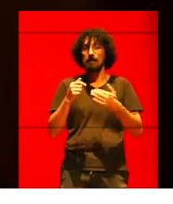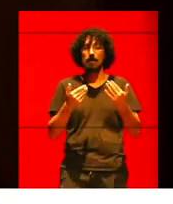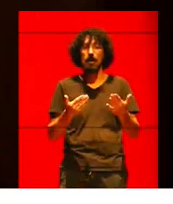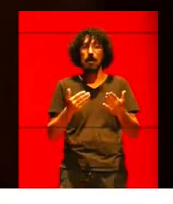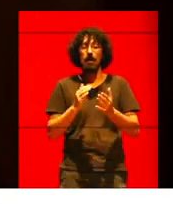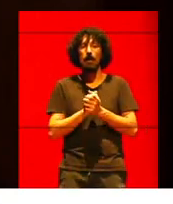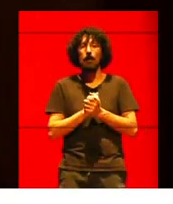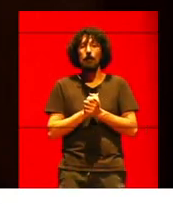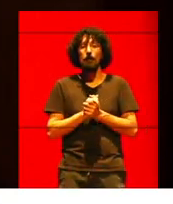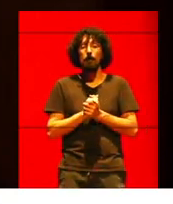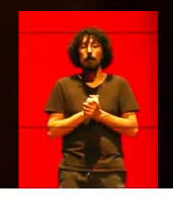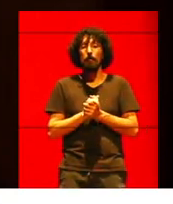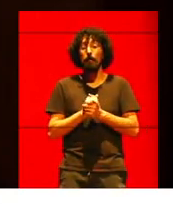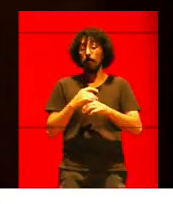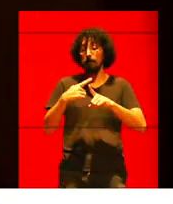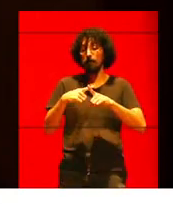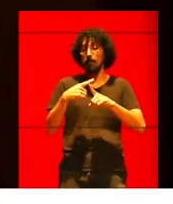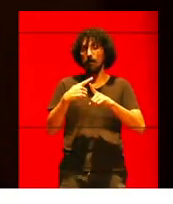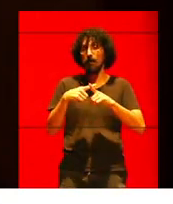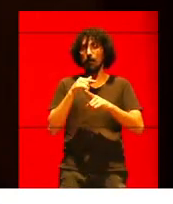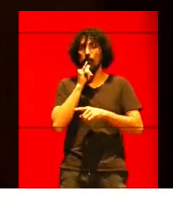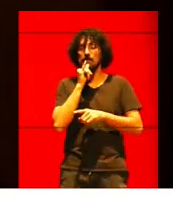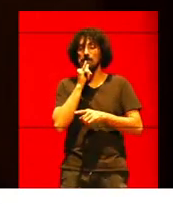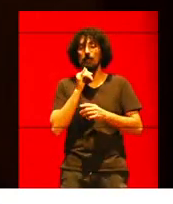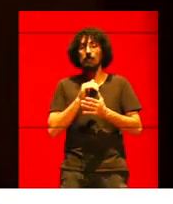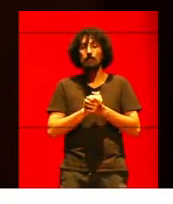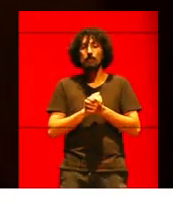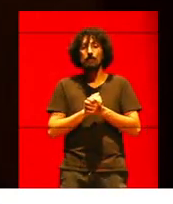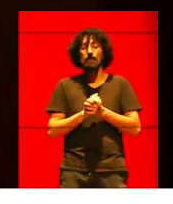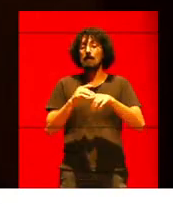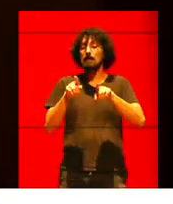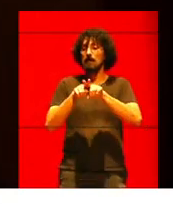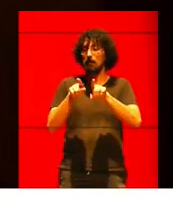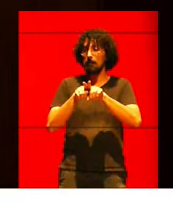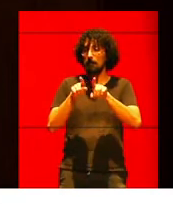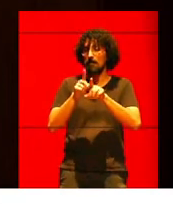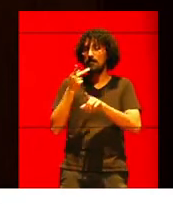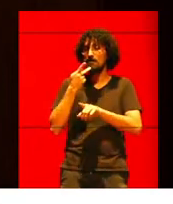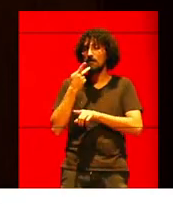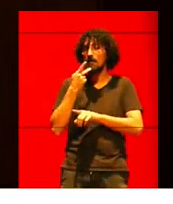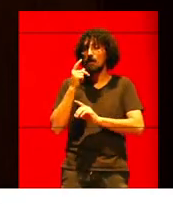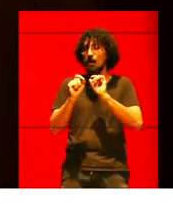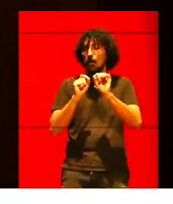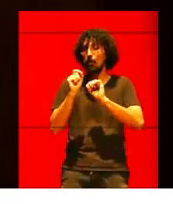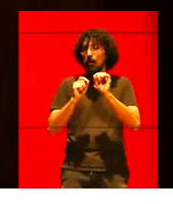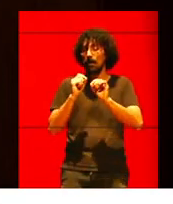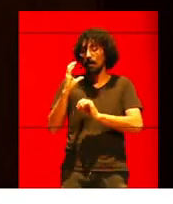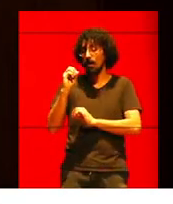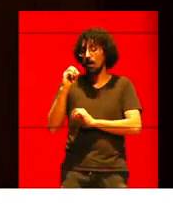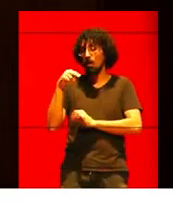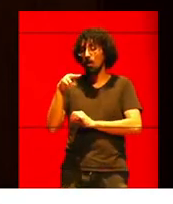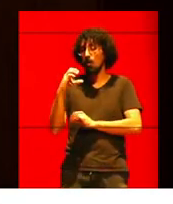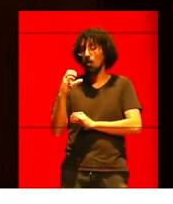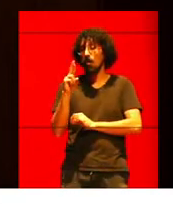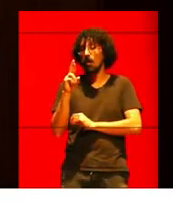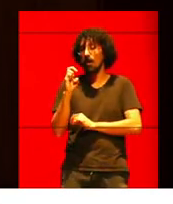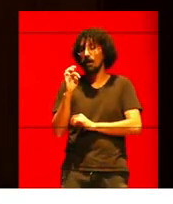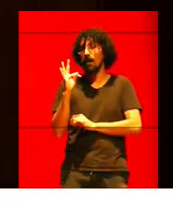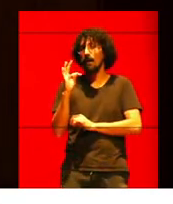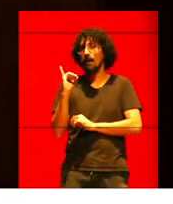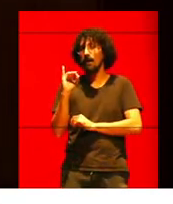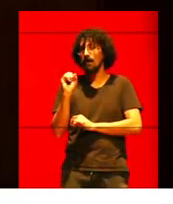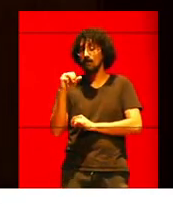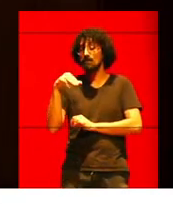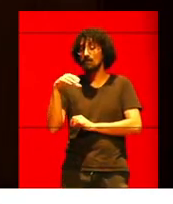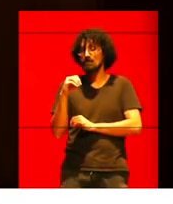de Pedras, né? Que é São Paulo, mas que também trabalha com o concretismo, uma literatura que não está preocupada mais com as